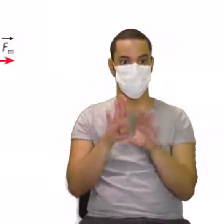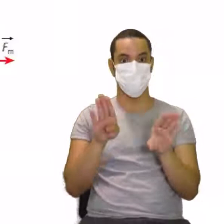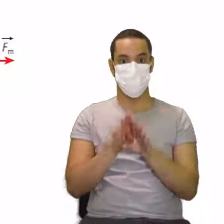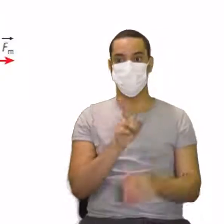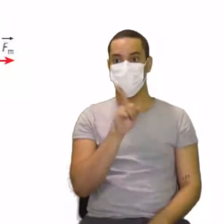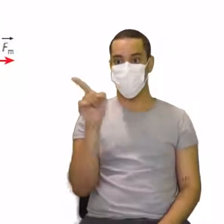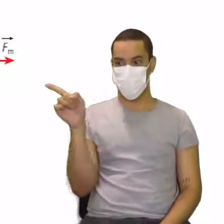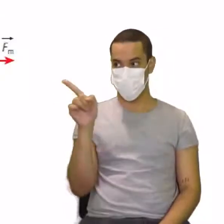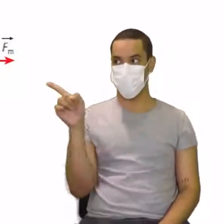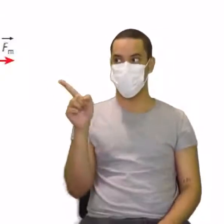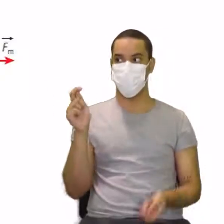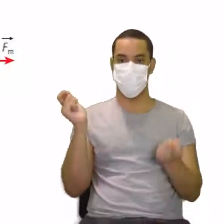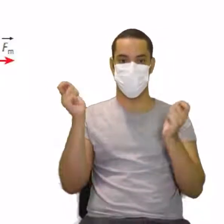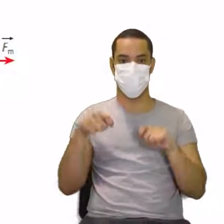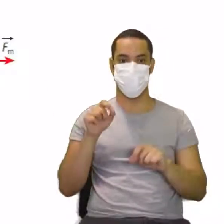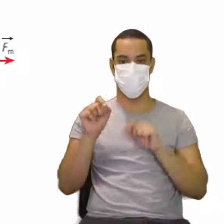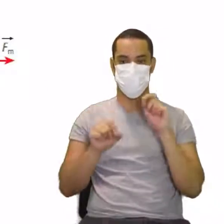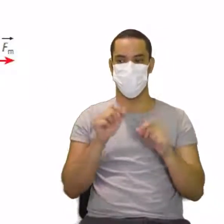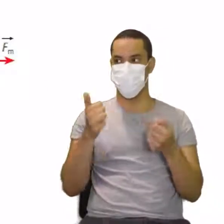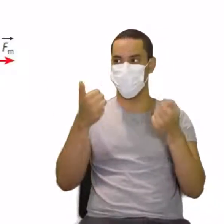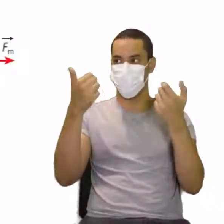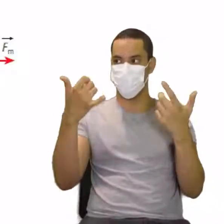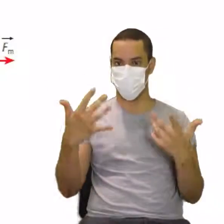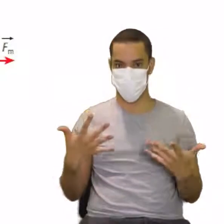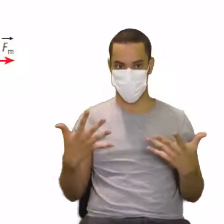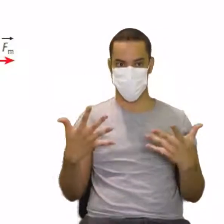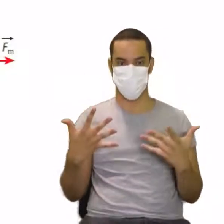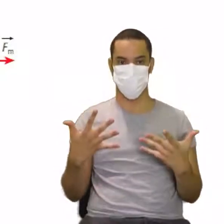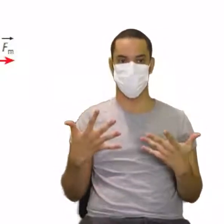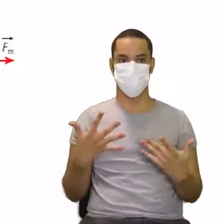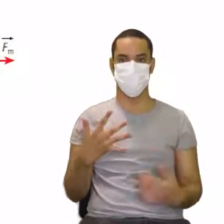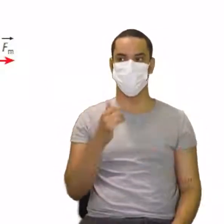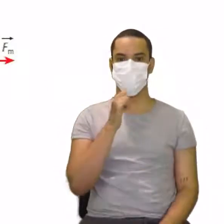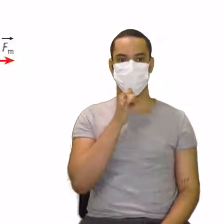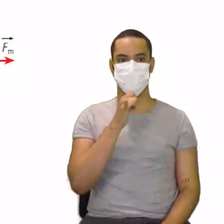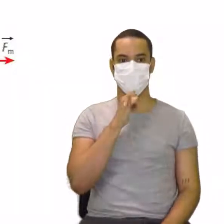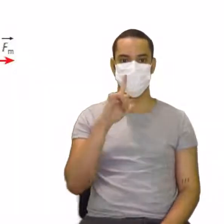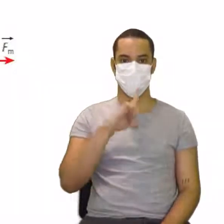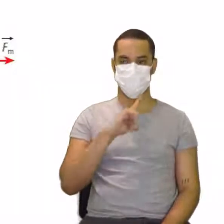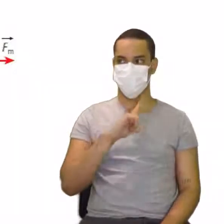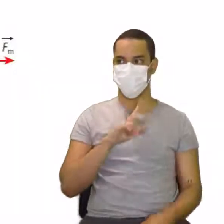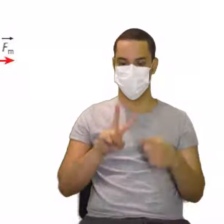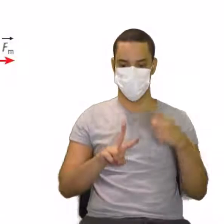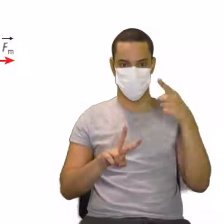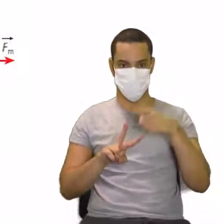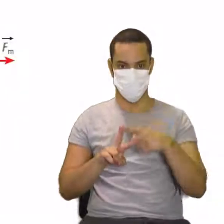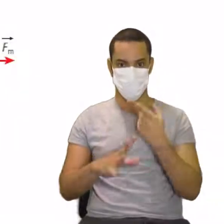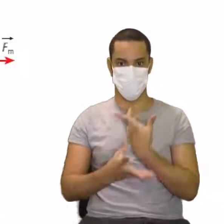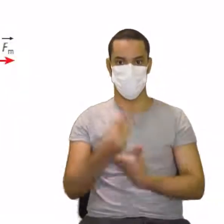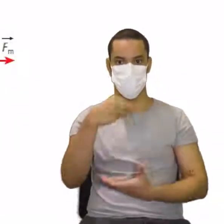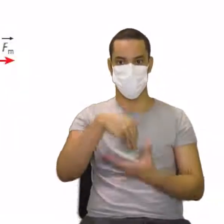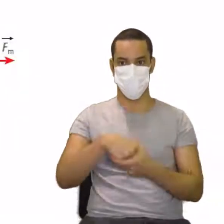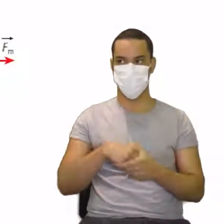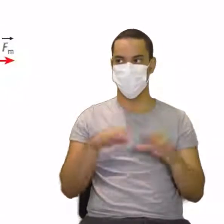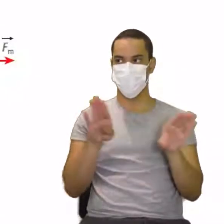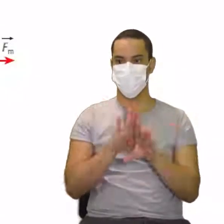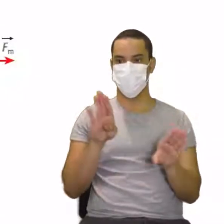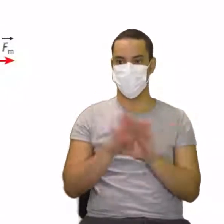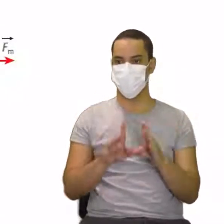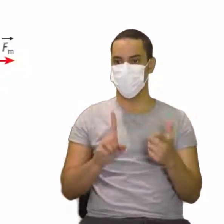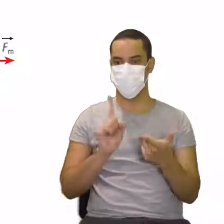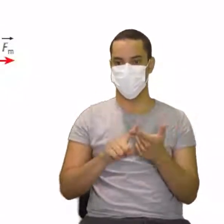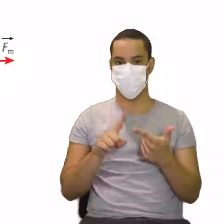aqui, nós podemos representar aqui, olha só, quando eu tenho aqui, ó, dois campos aqui saindo e aqui